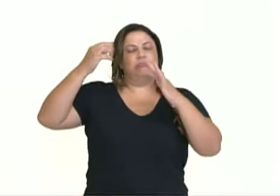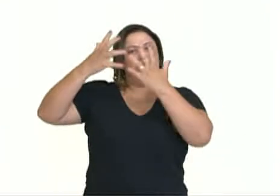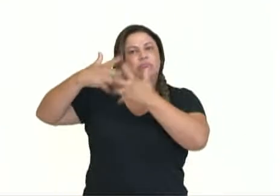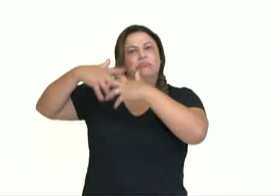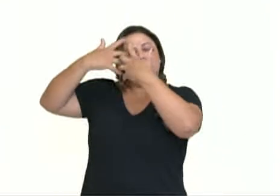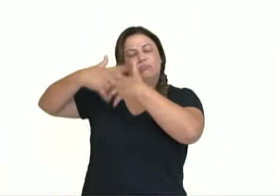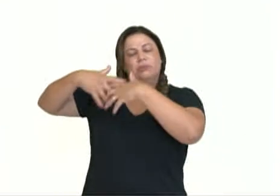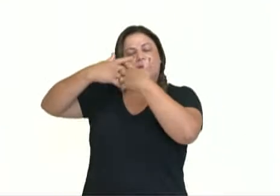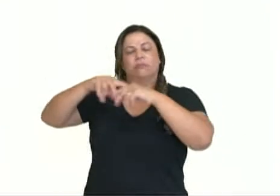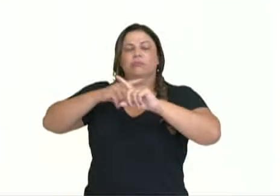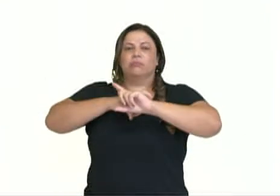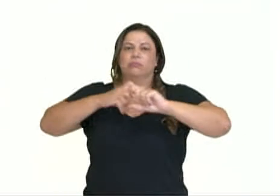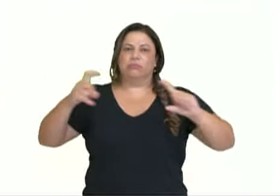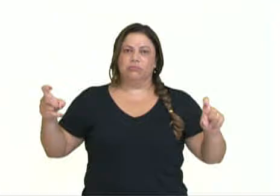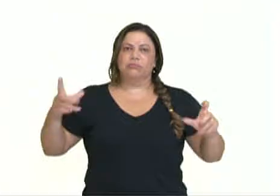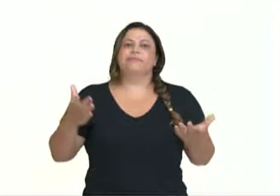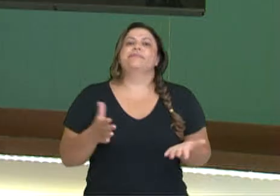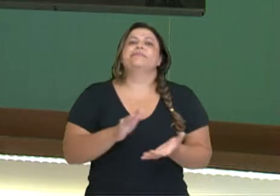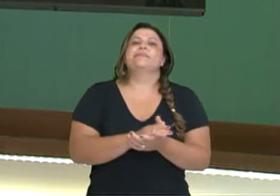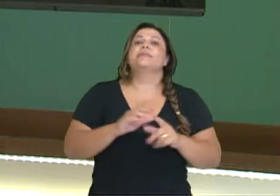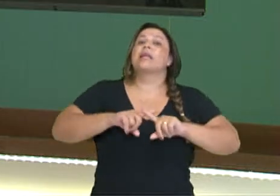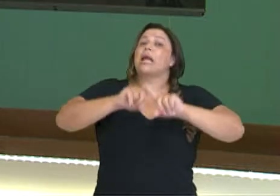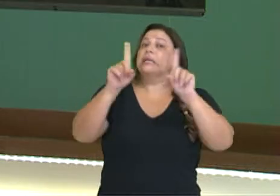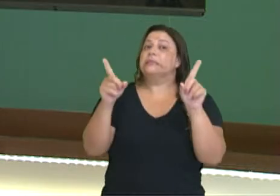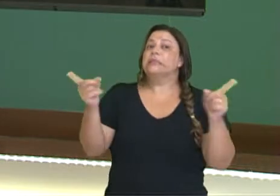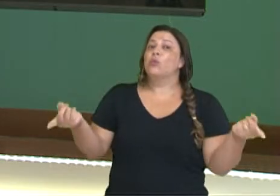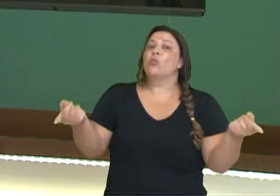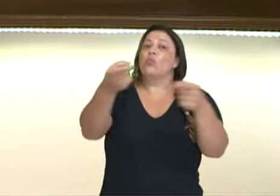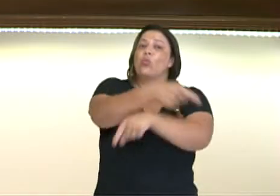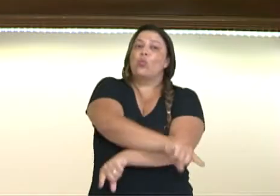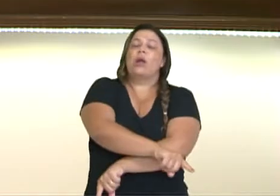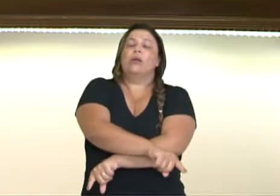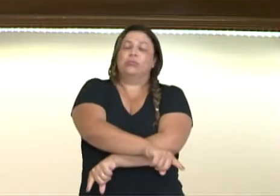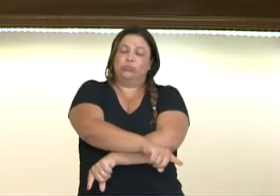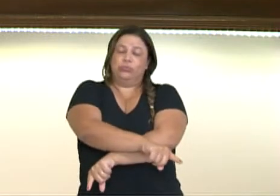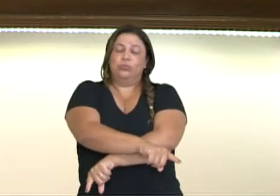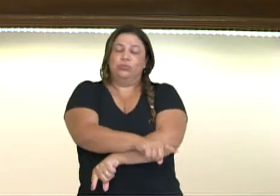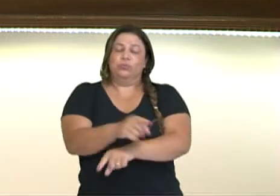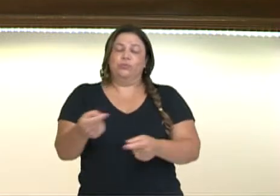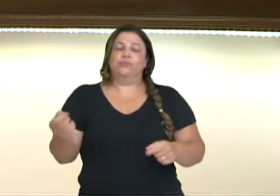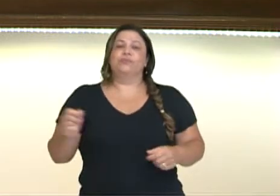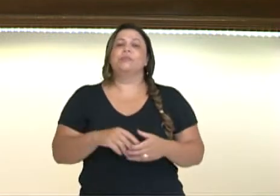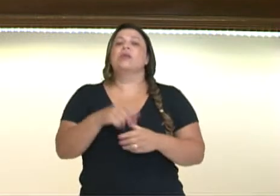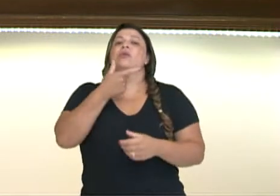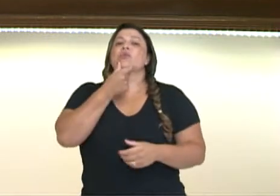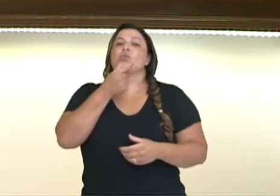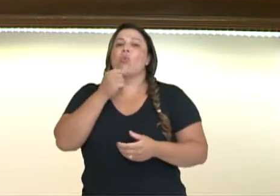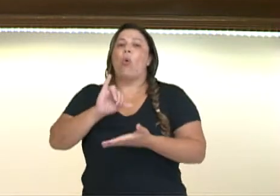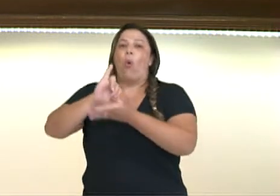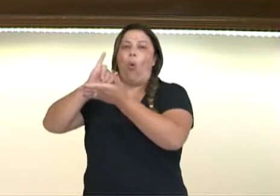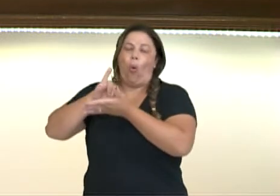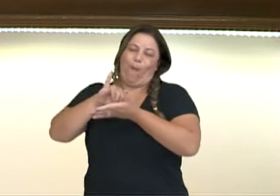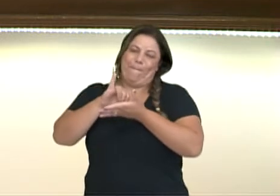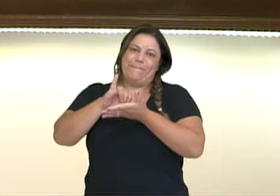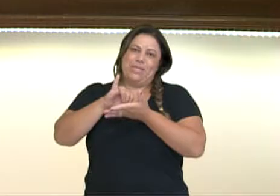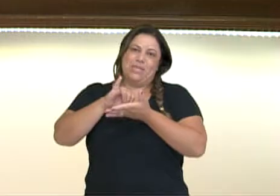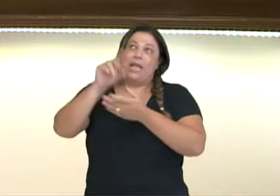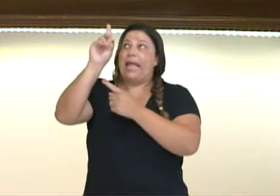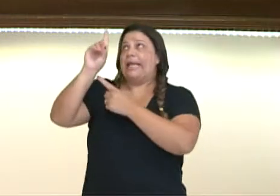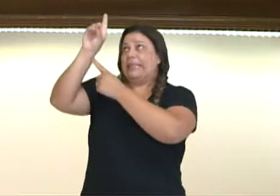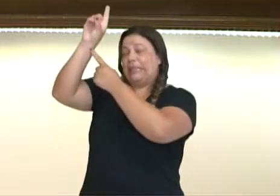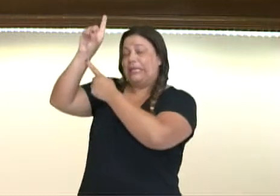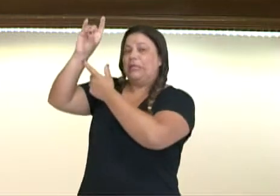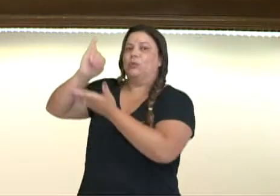mais científica. Tá? Então, o contrário de antropocêntrico, que é o homem no centro, é teocêntrico, Deus